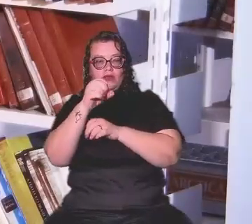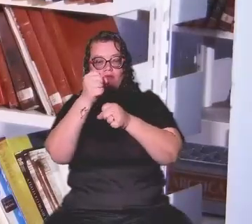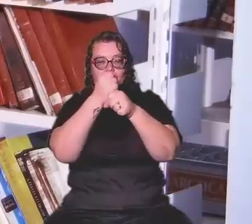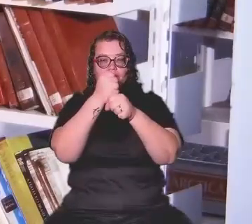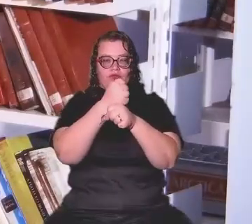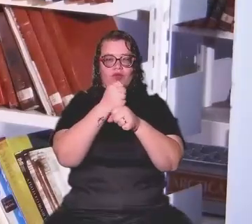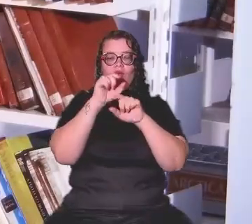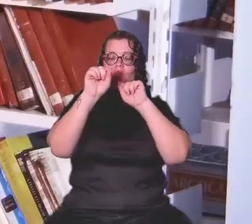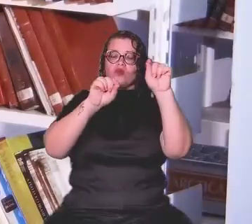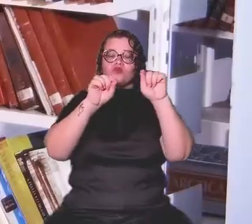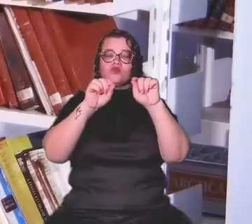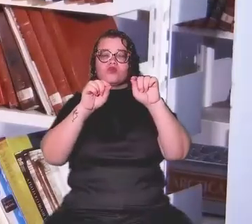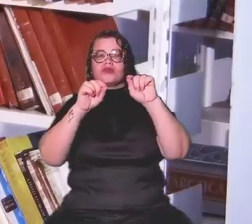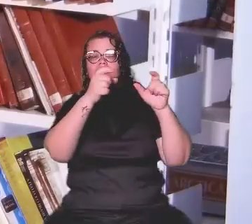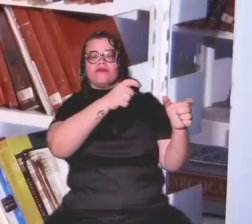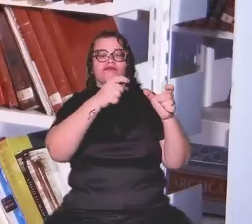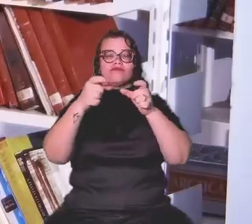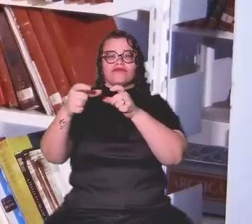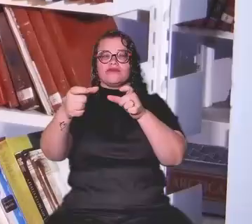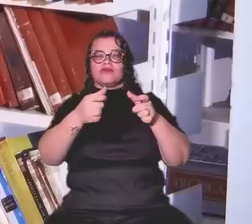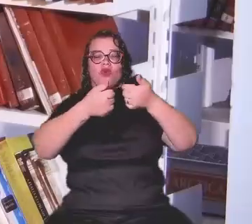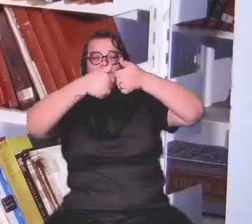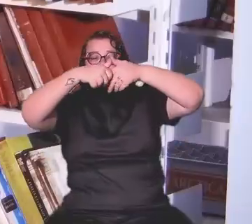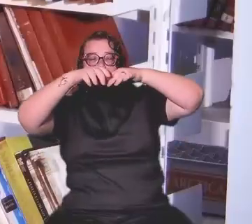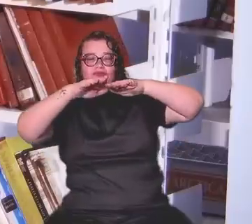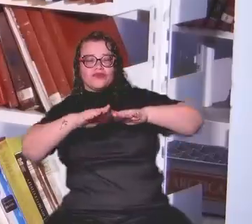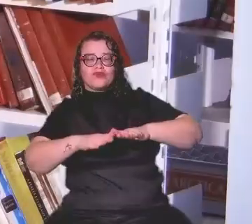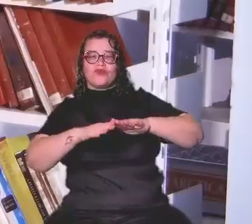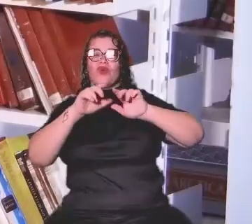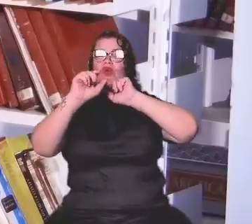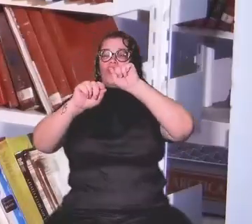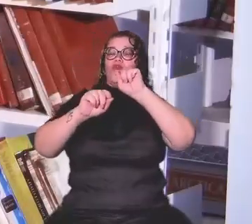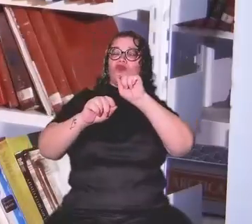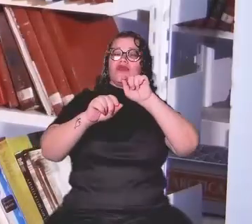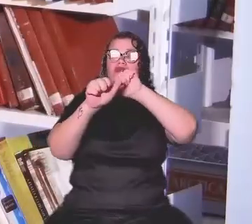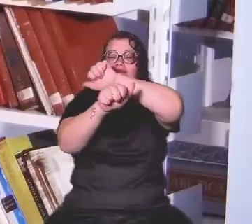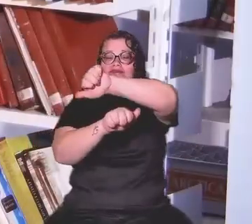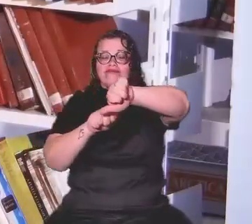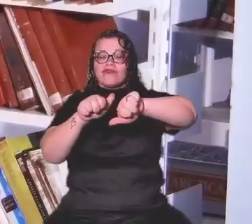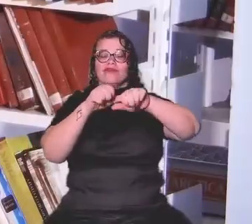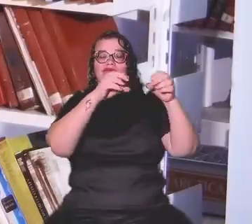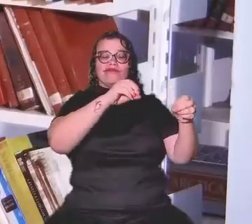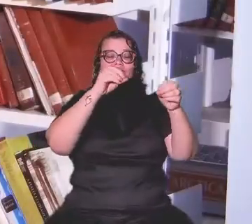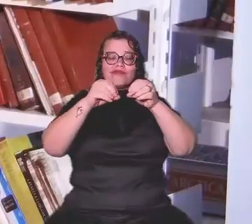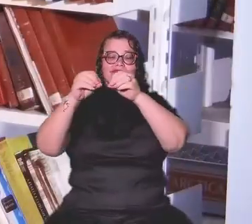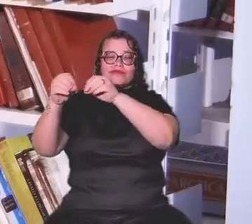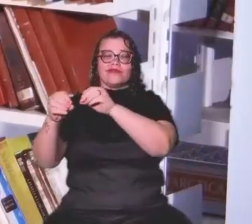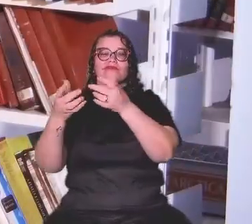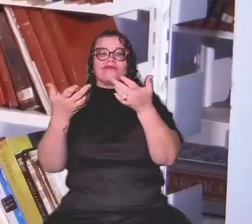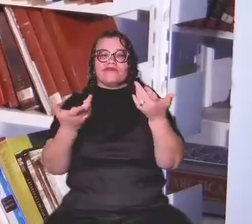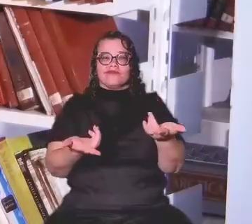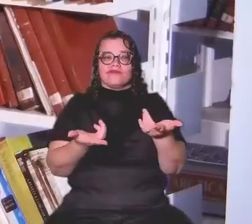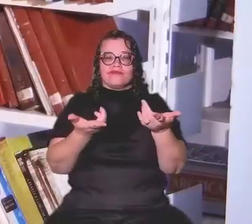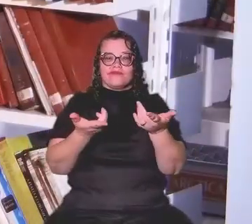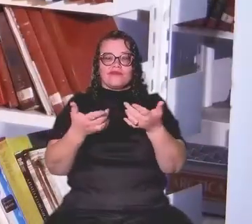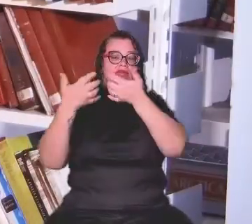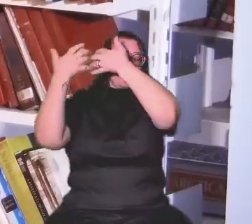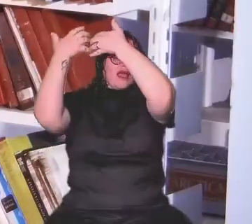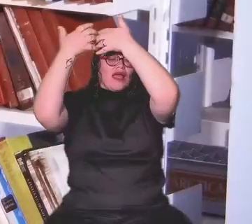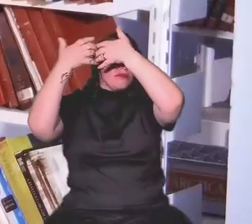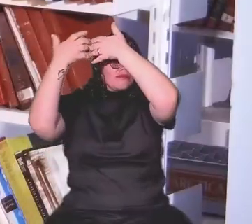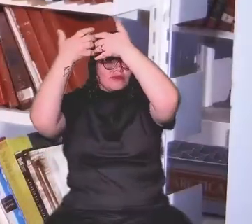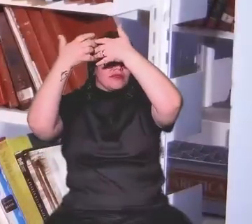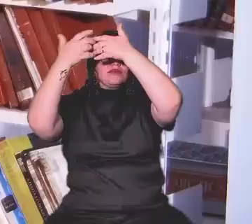que não mudou? Quais são as permanências, né? Então, com essa reflexão, com essa provocação, eu vou deixar